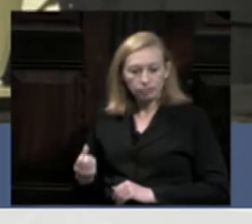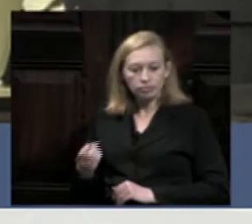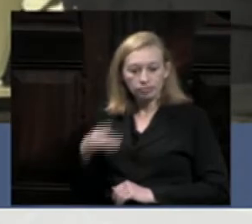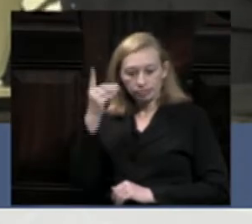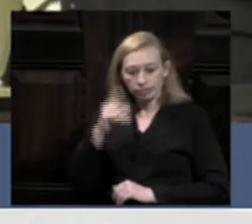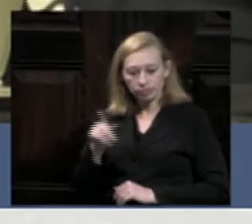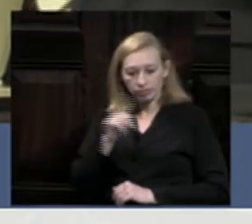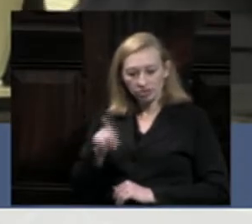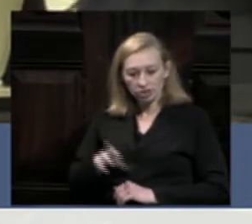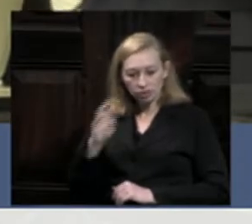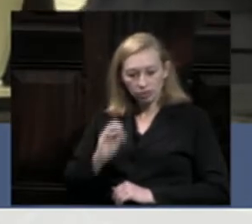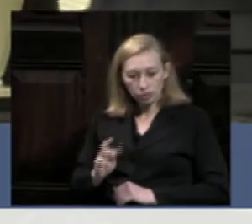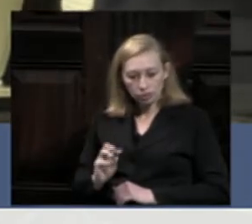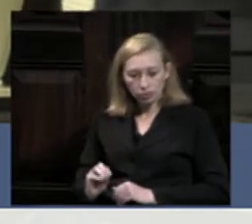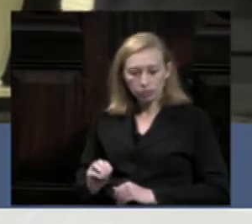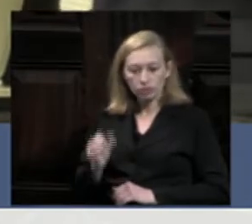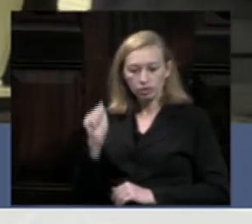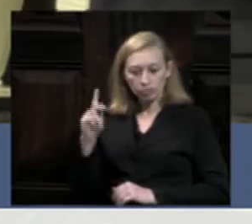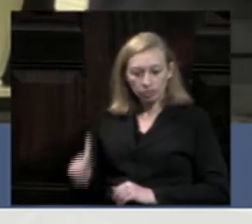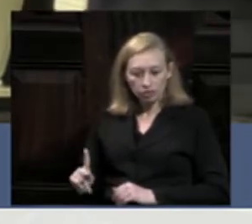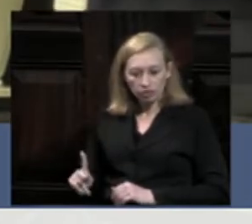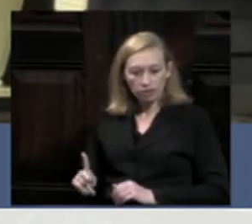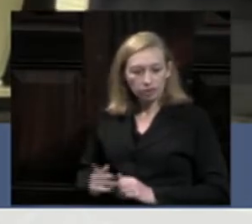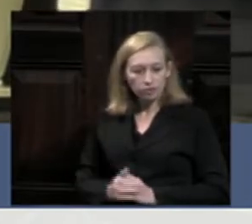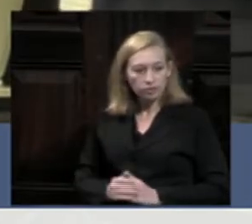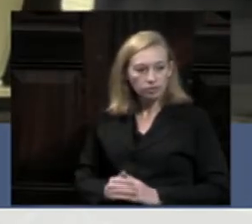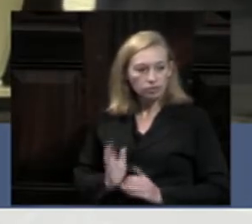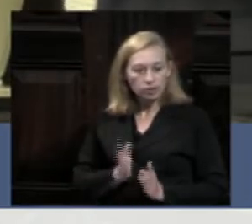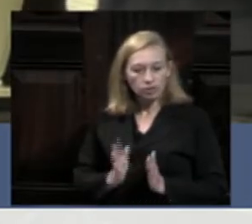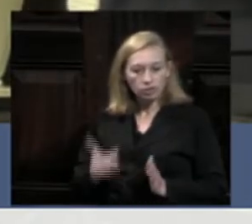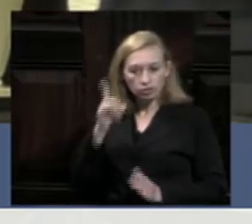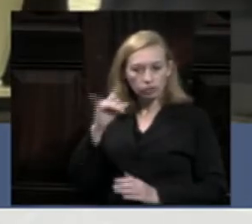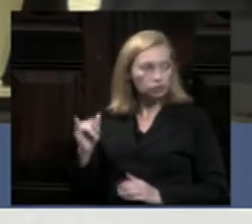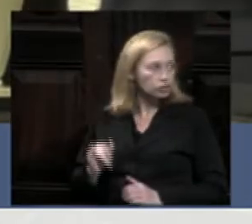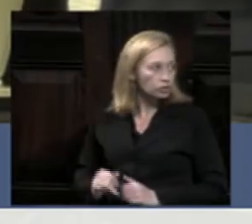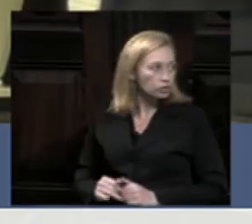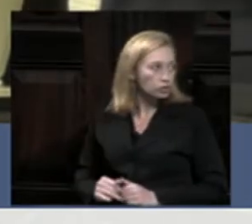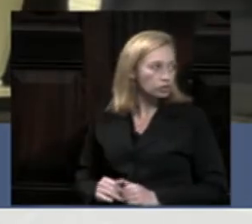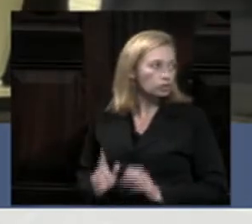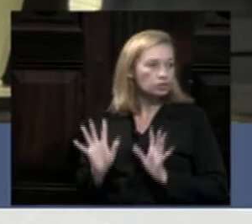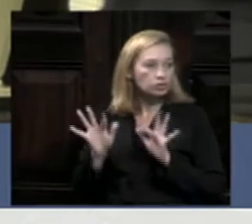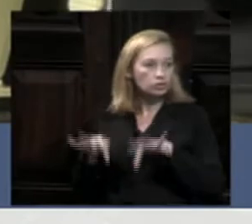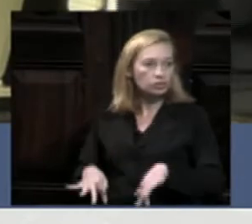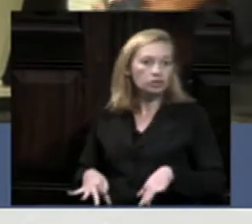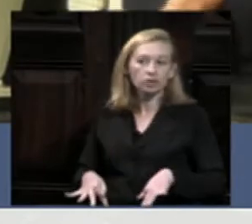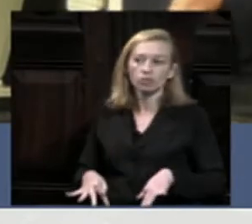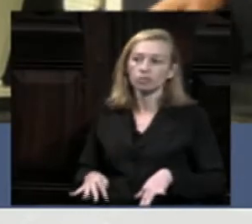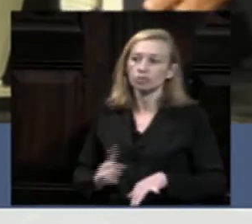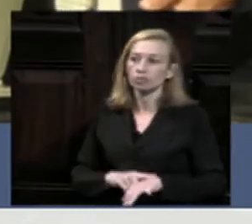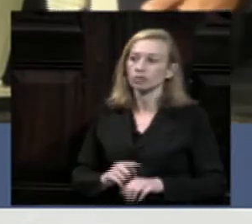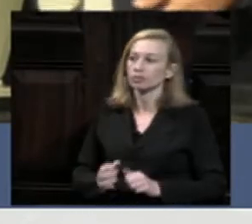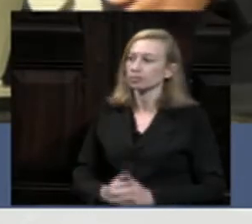aprovam nessa comissão, aprovada. Nada mais havendo a tratar na ordem do dia, passa expediente final.